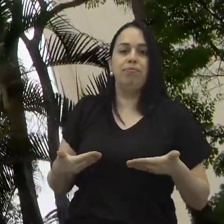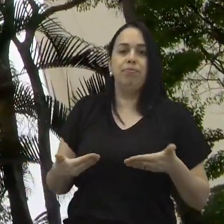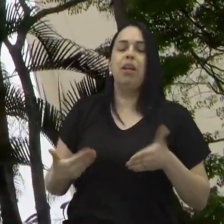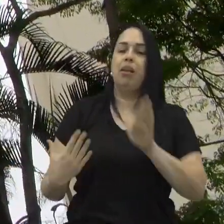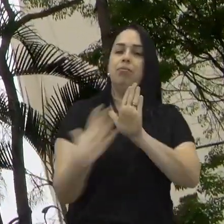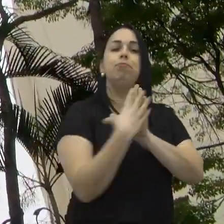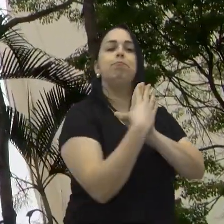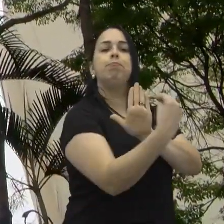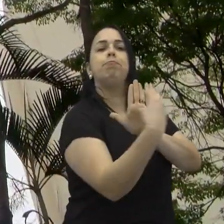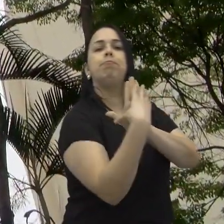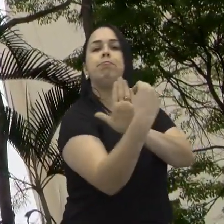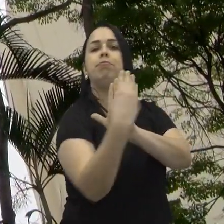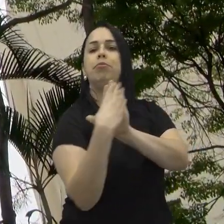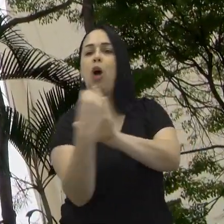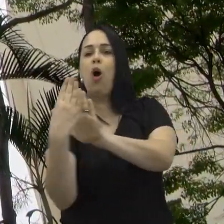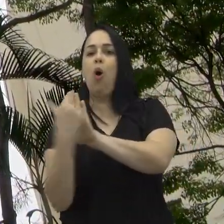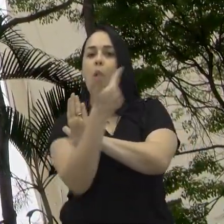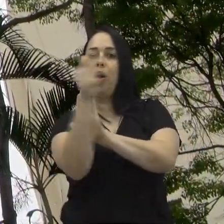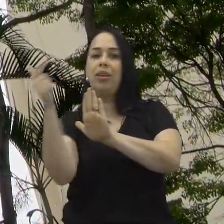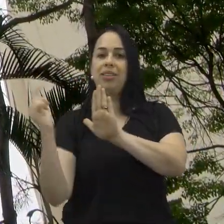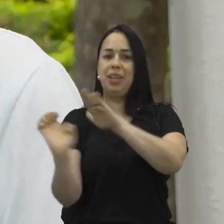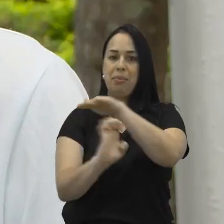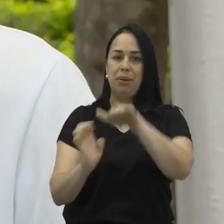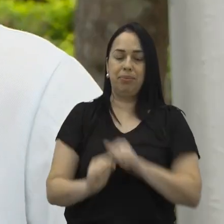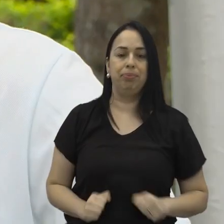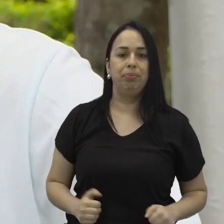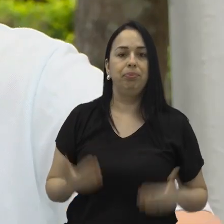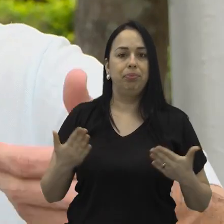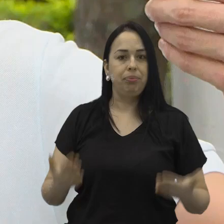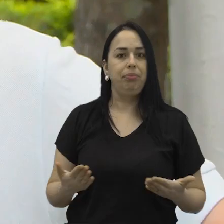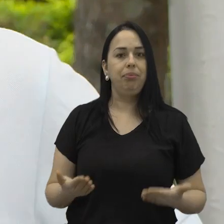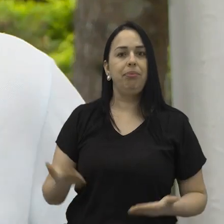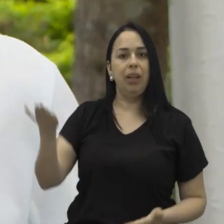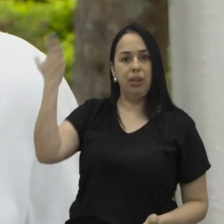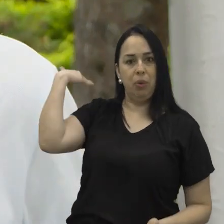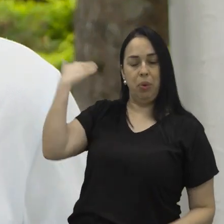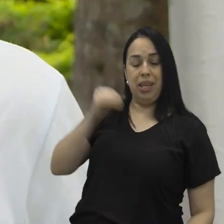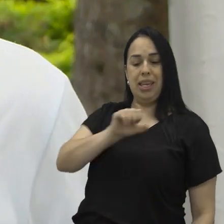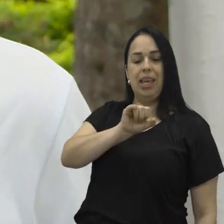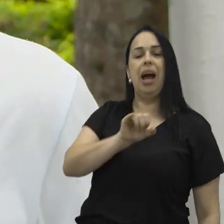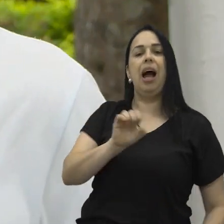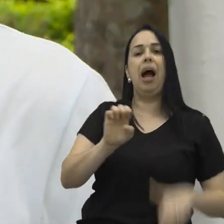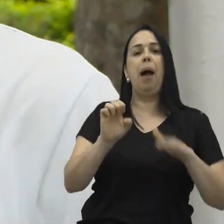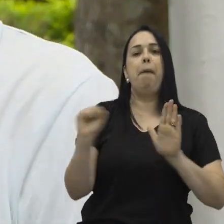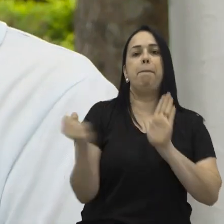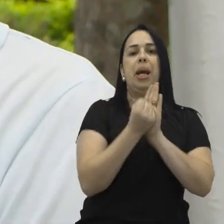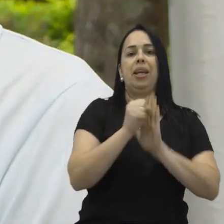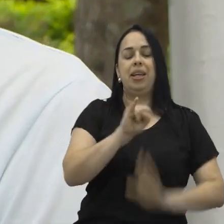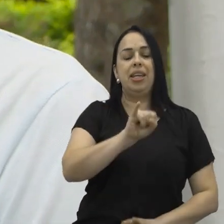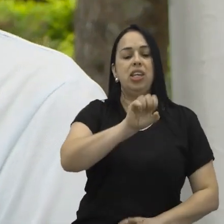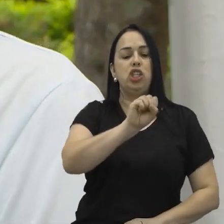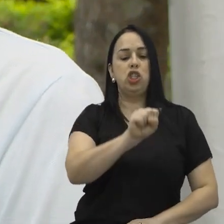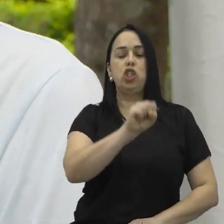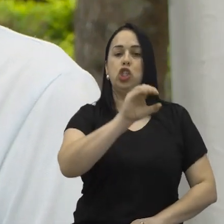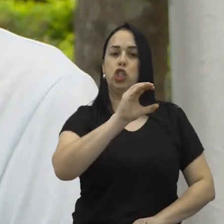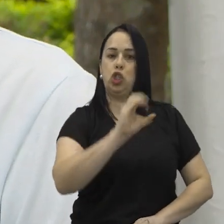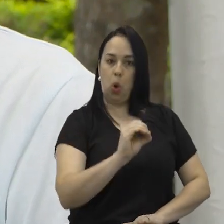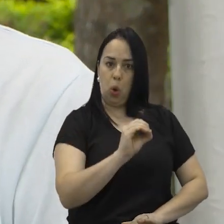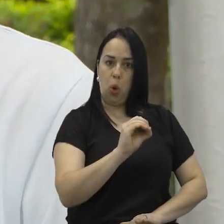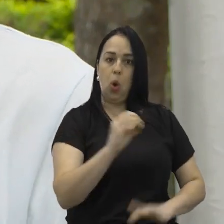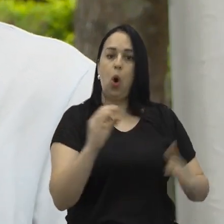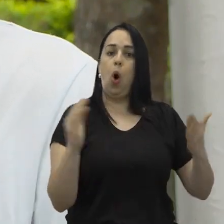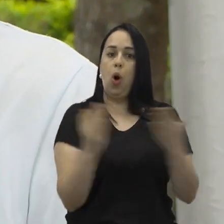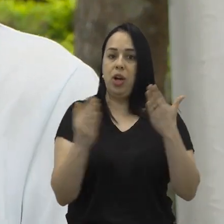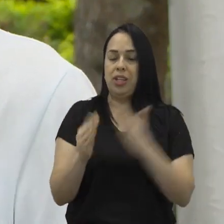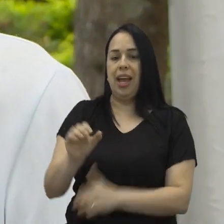sirva de incentivo para mais empresas assim como foi o ISO no passado essas práticas SG tendem a se